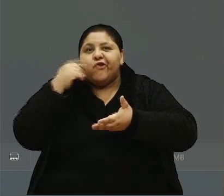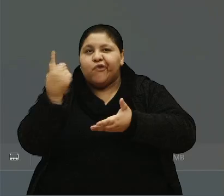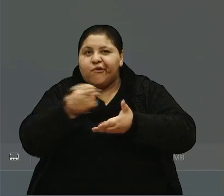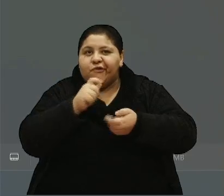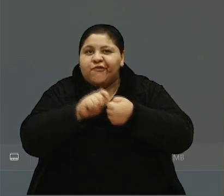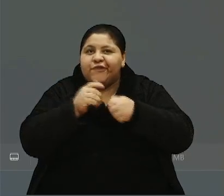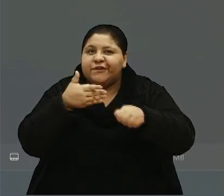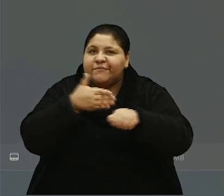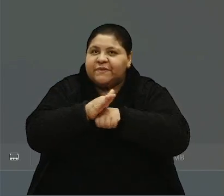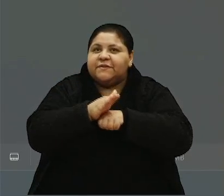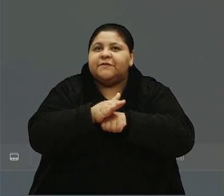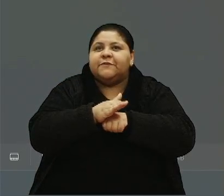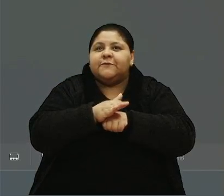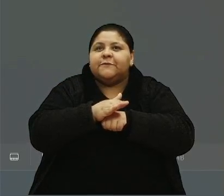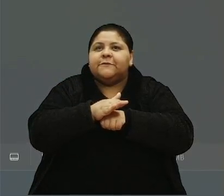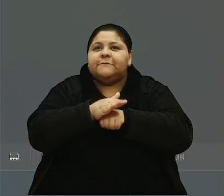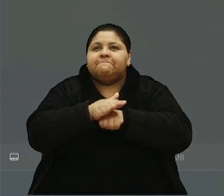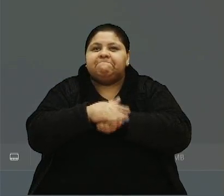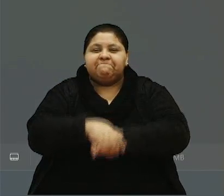dessa história.